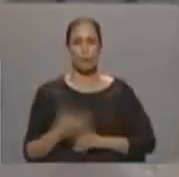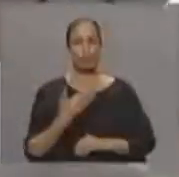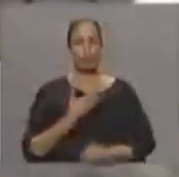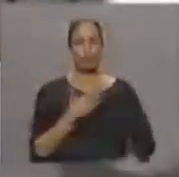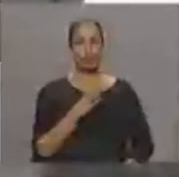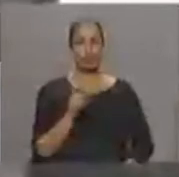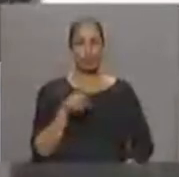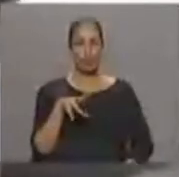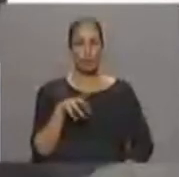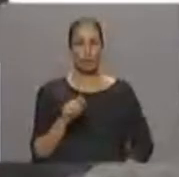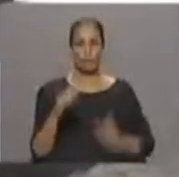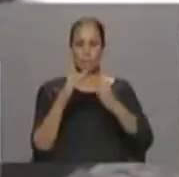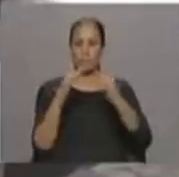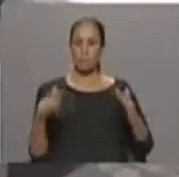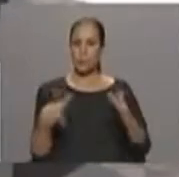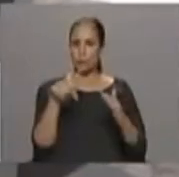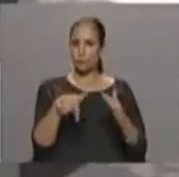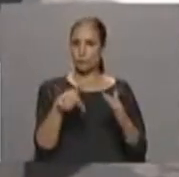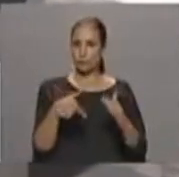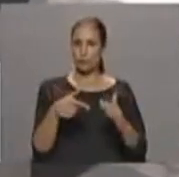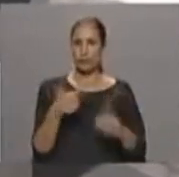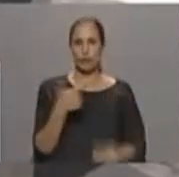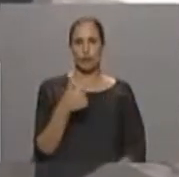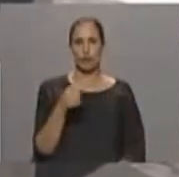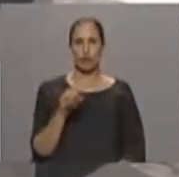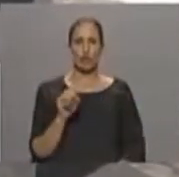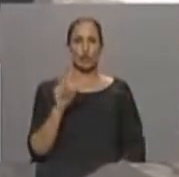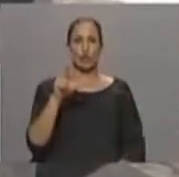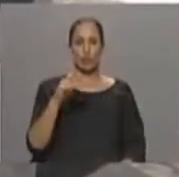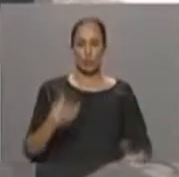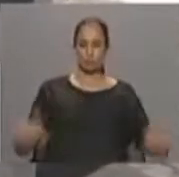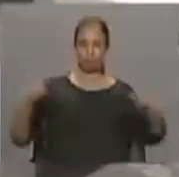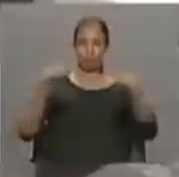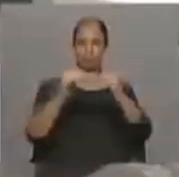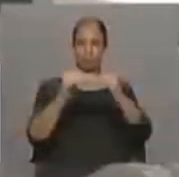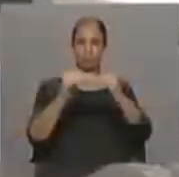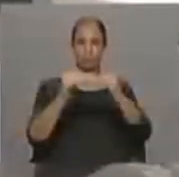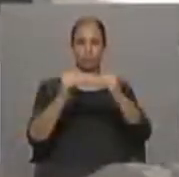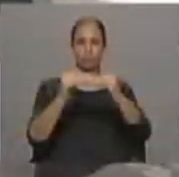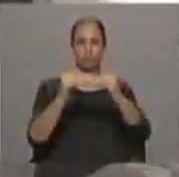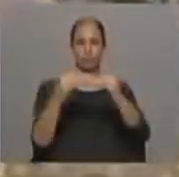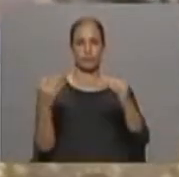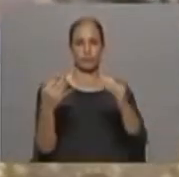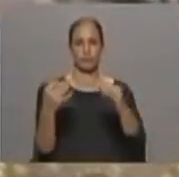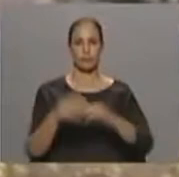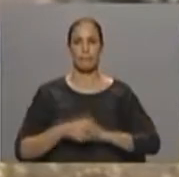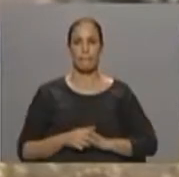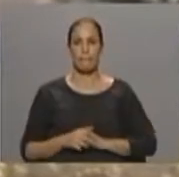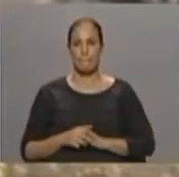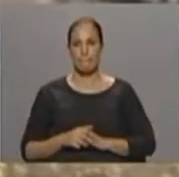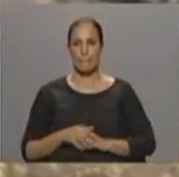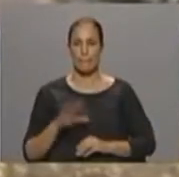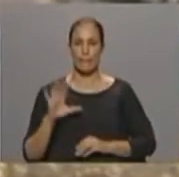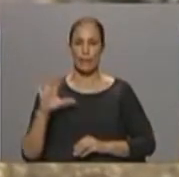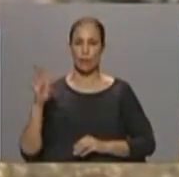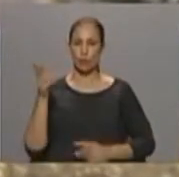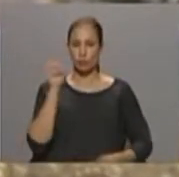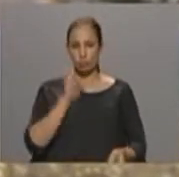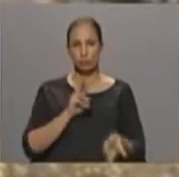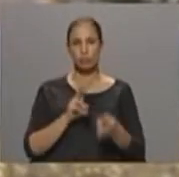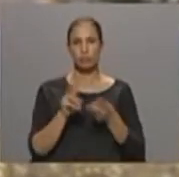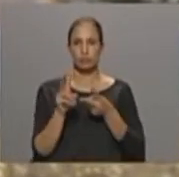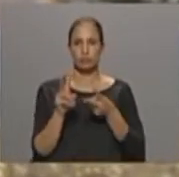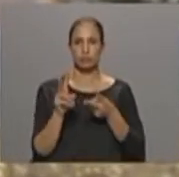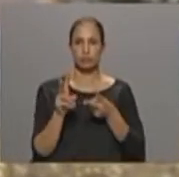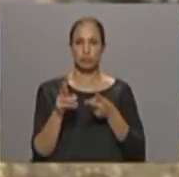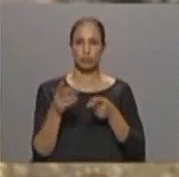um picoense que colocou Timor no mesmo patamar da sua terra natal. Nós, quando nos encontramos, ainda era seminaristas, ele